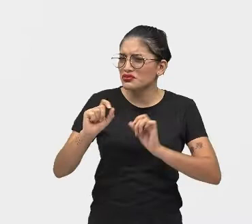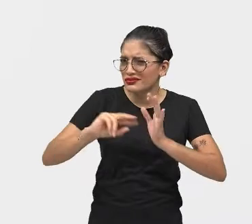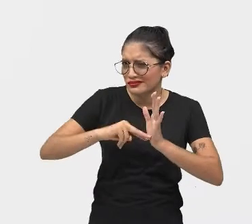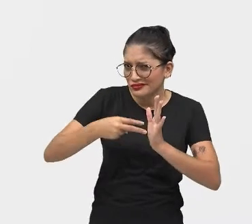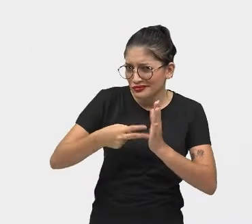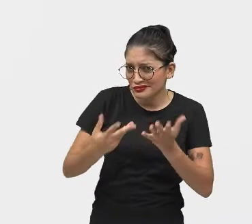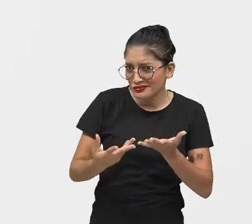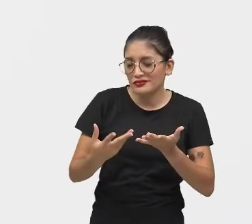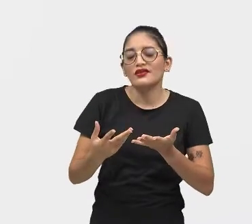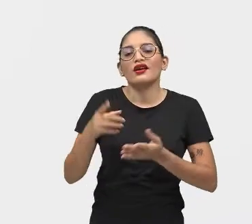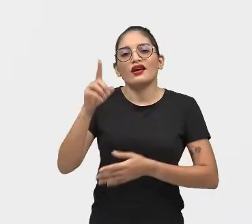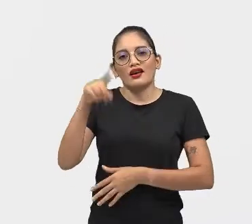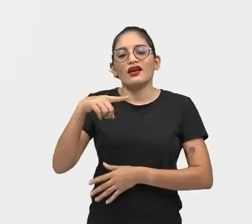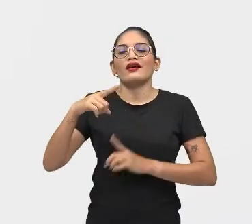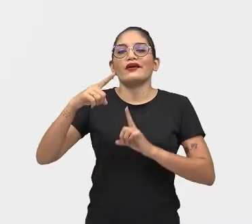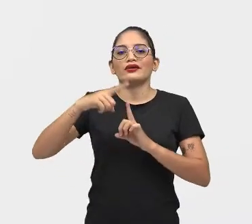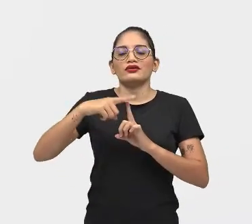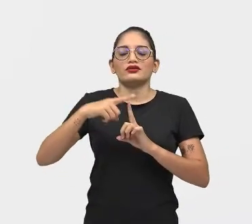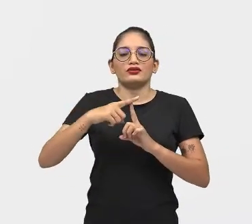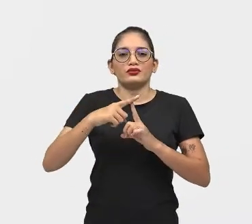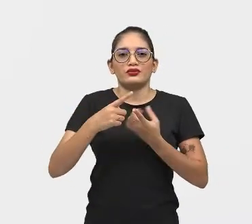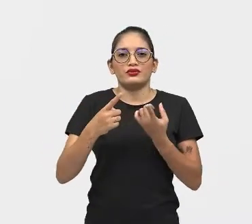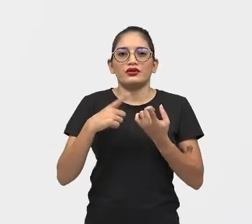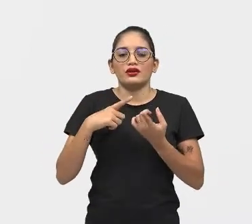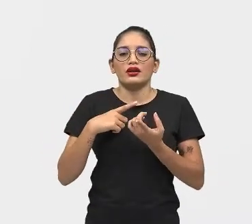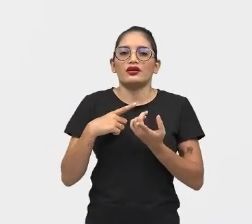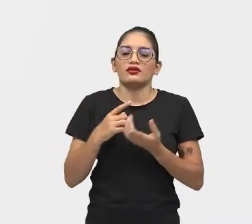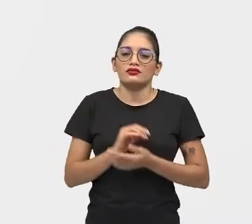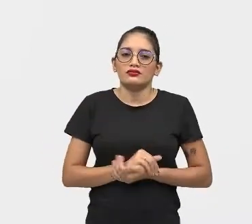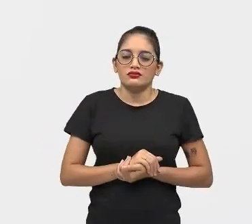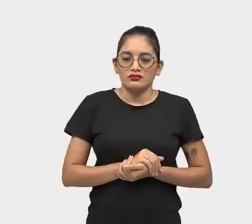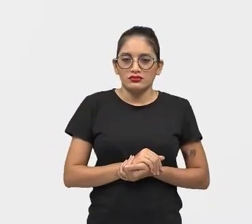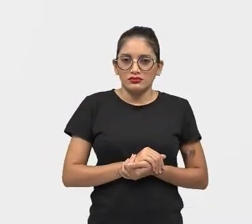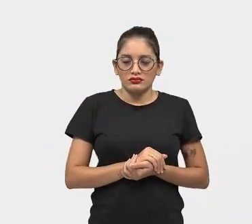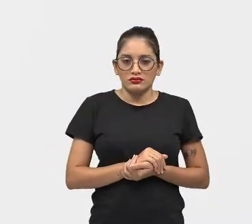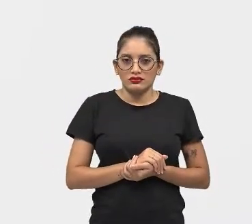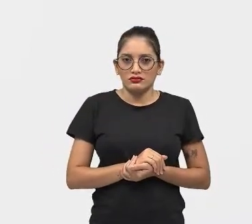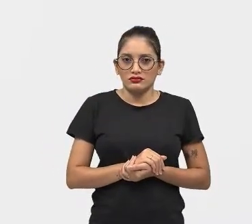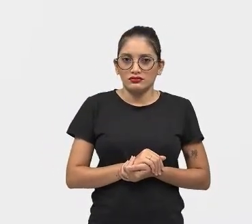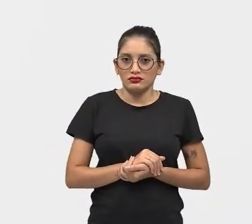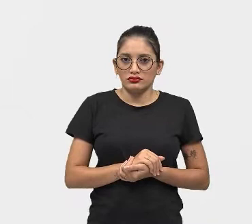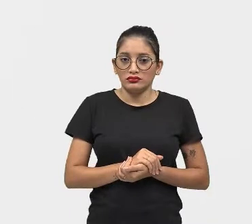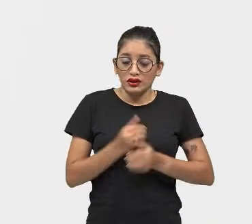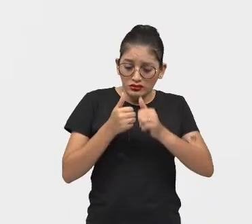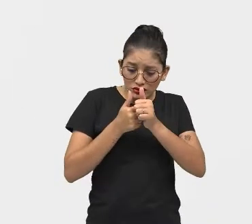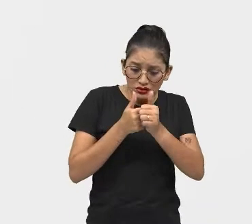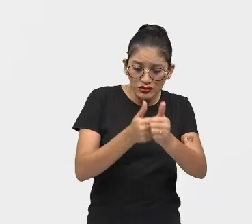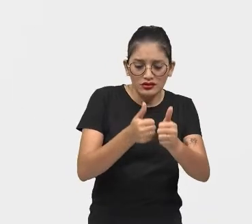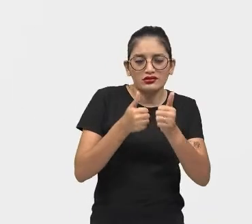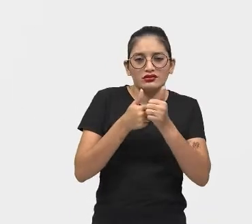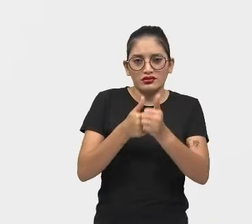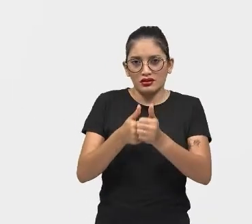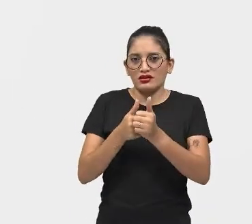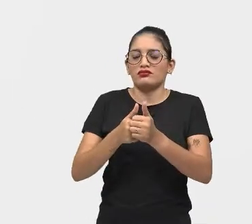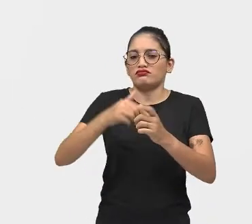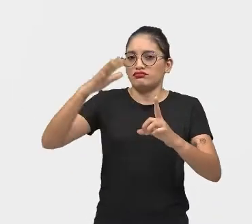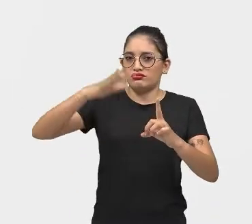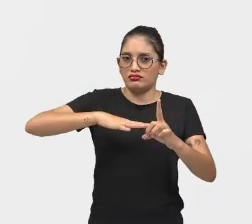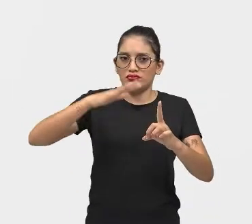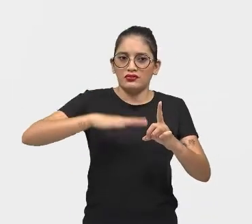professora? Aquelas que cultuam e seguem o